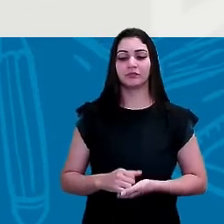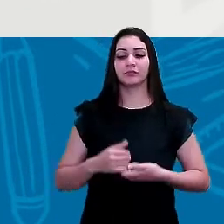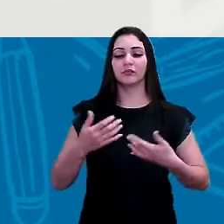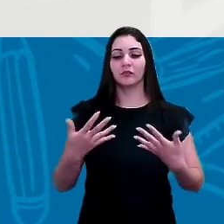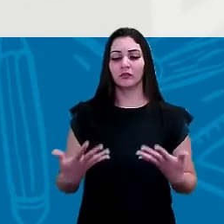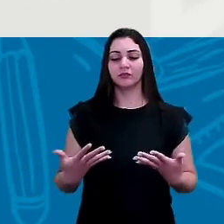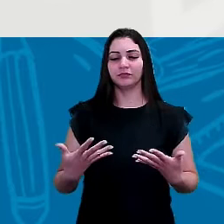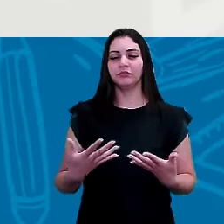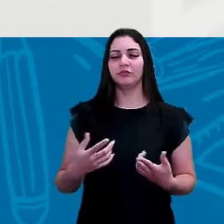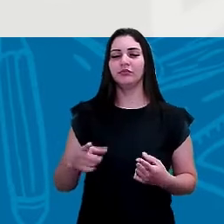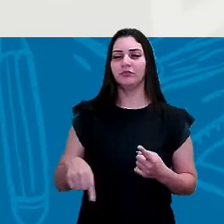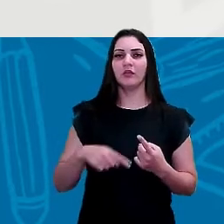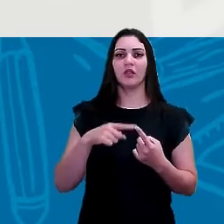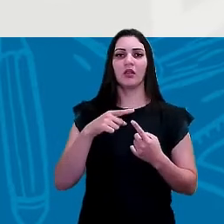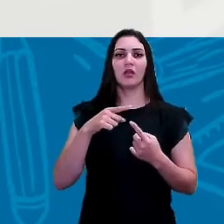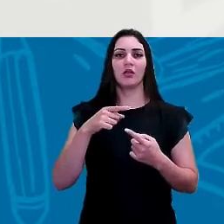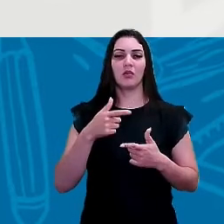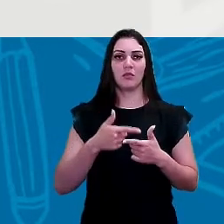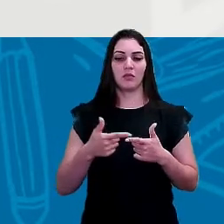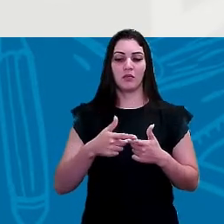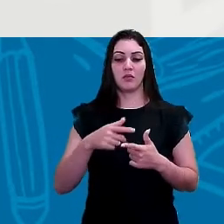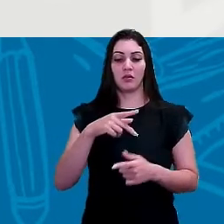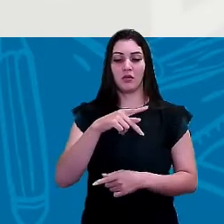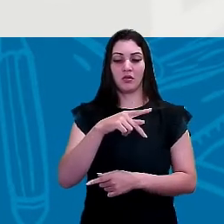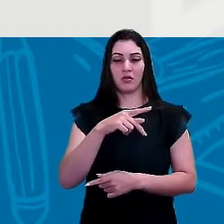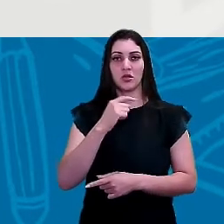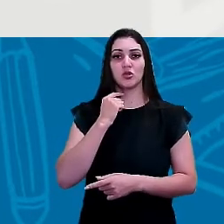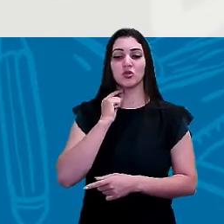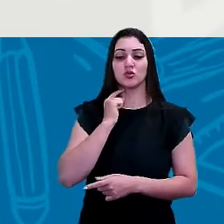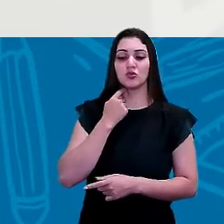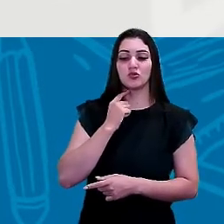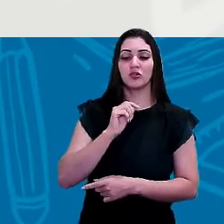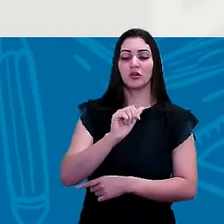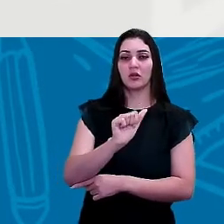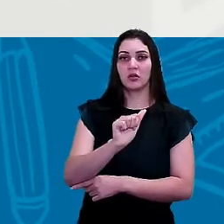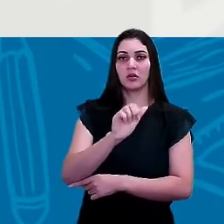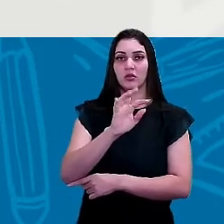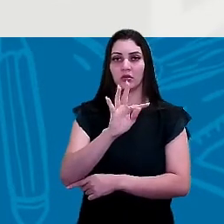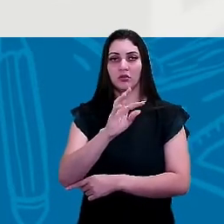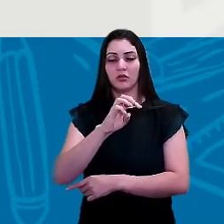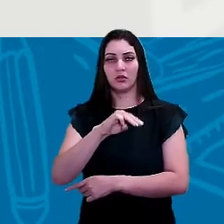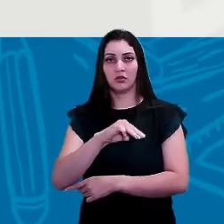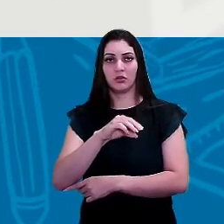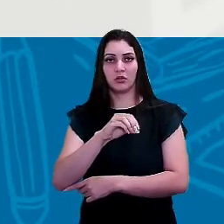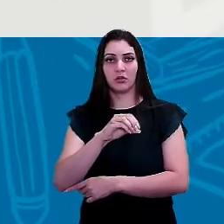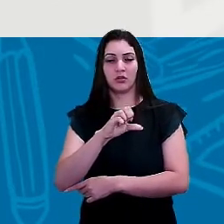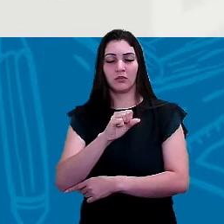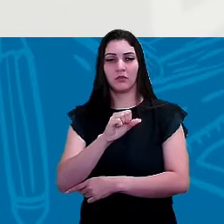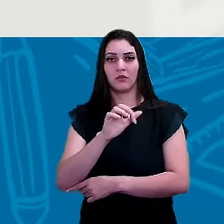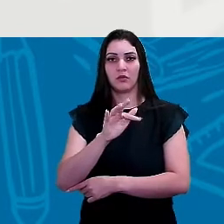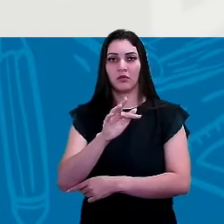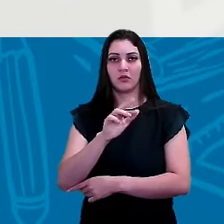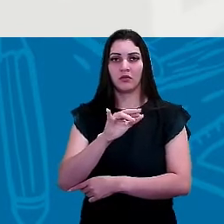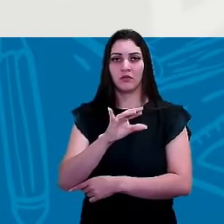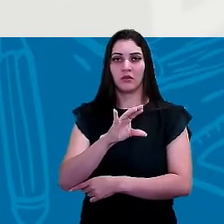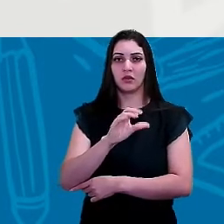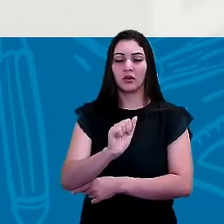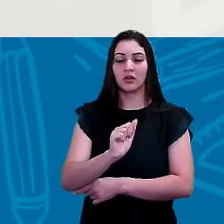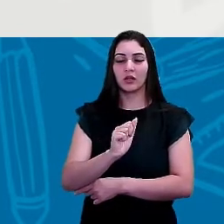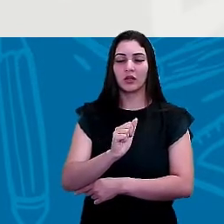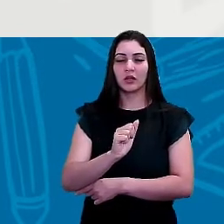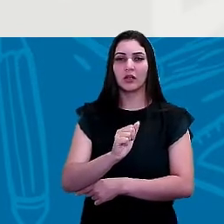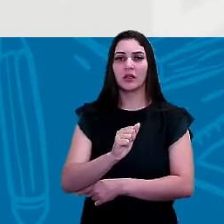Então aqui está um problema, poluição atmosférica, que caracteriza-se basicamente pela presença de